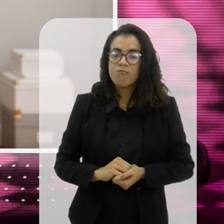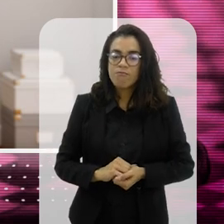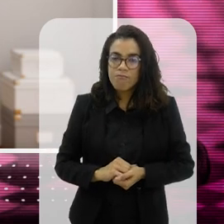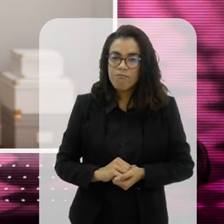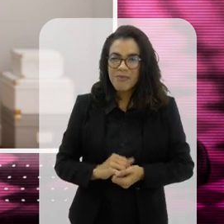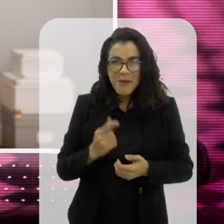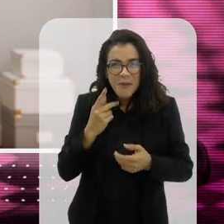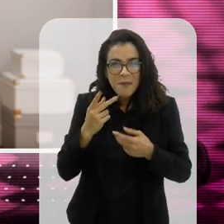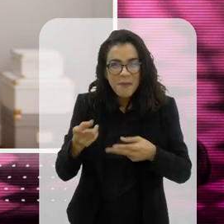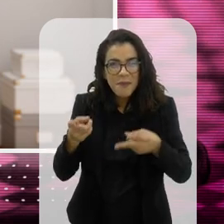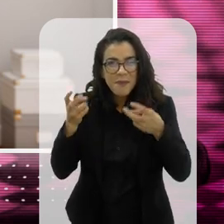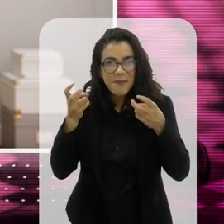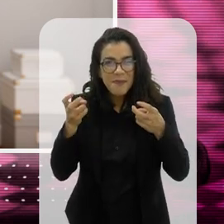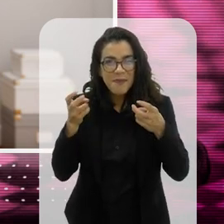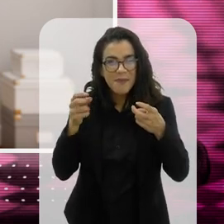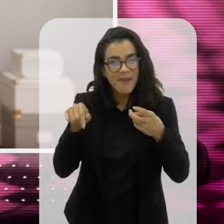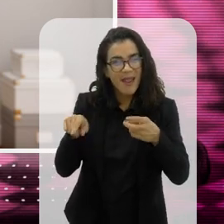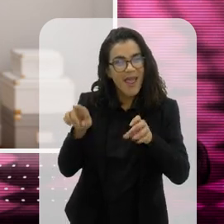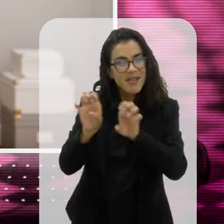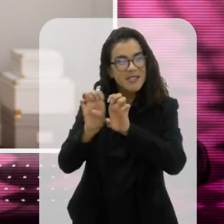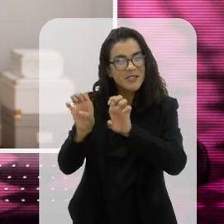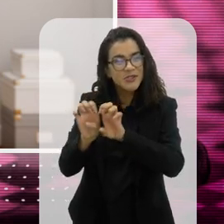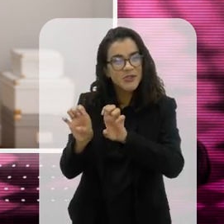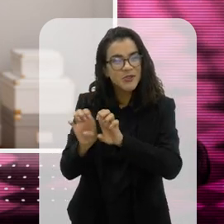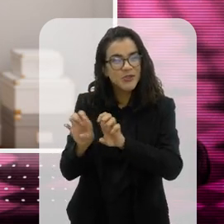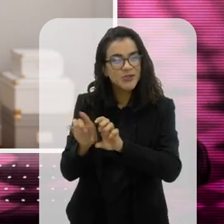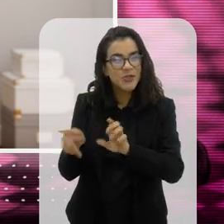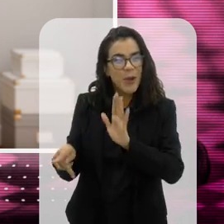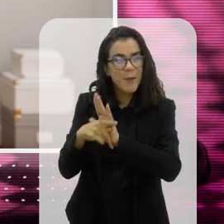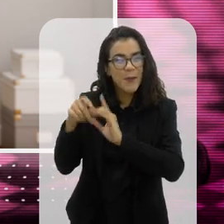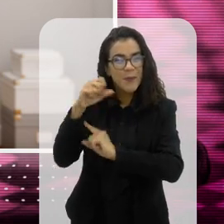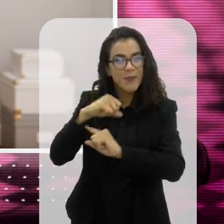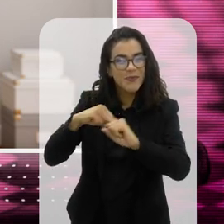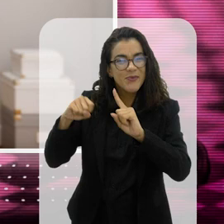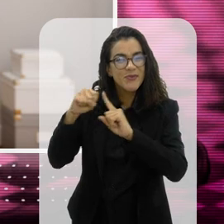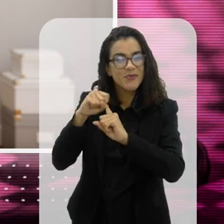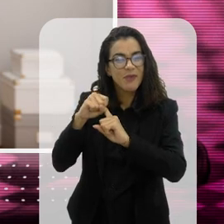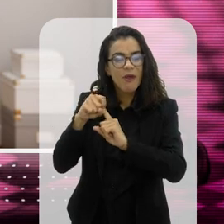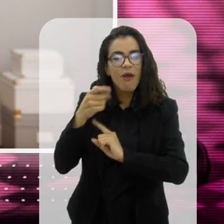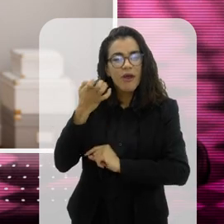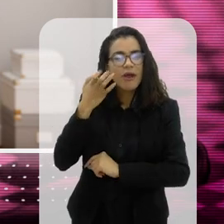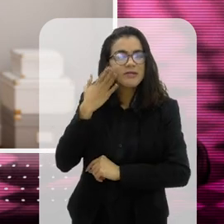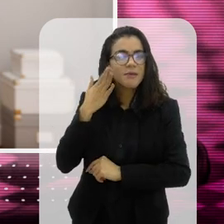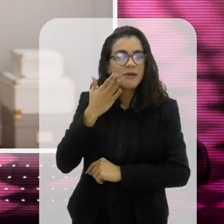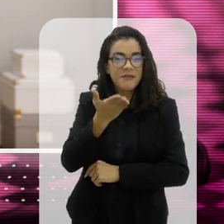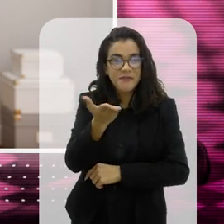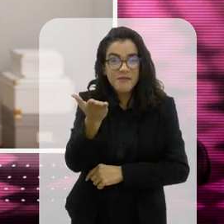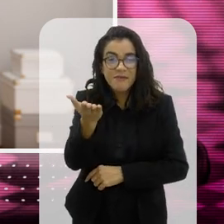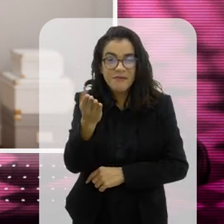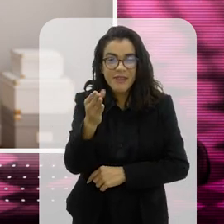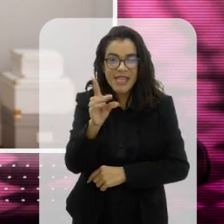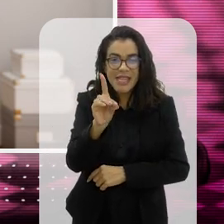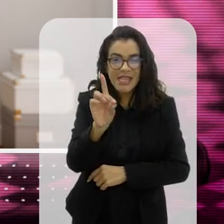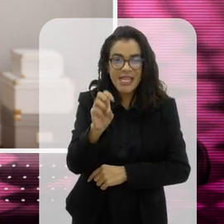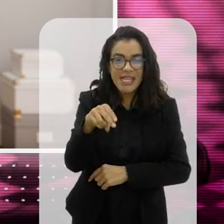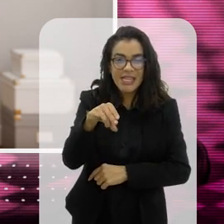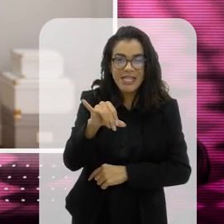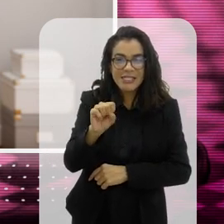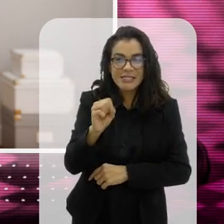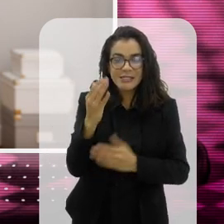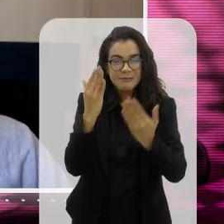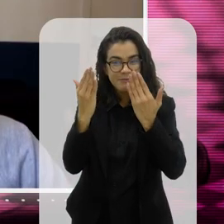gente. Então vocês percebem isso que também é estrutural, não tem como a gente negar. Aí eu queria saber de você, Denise.